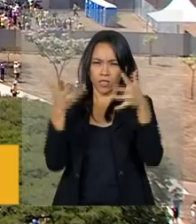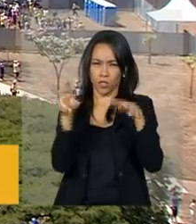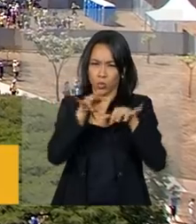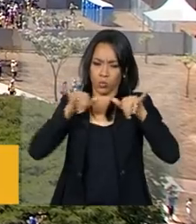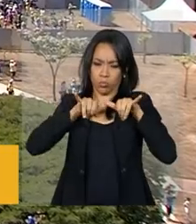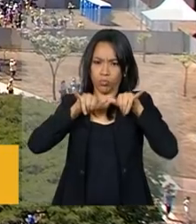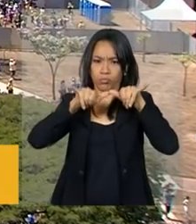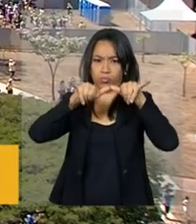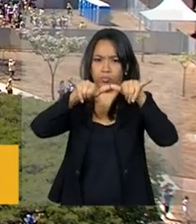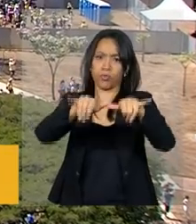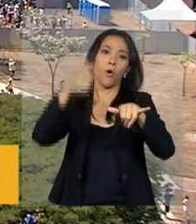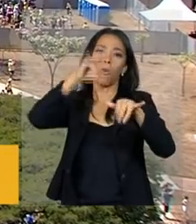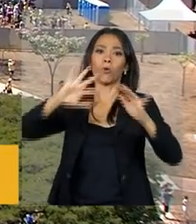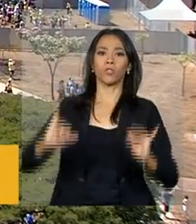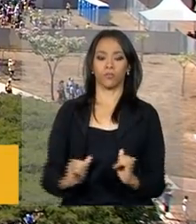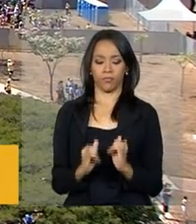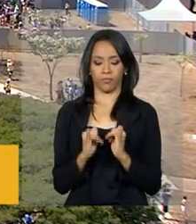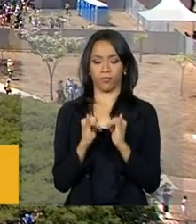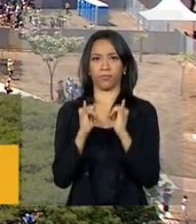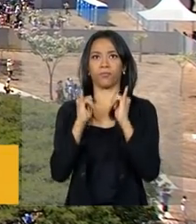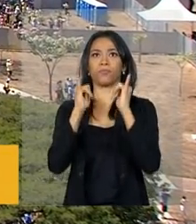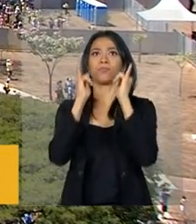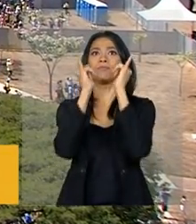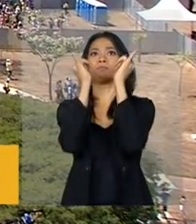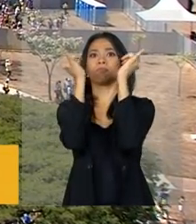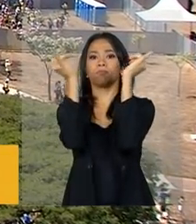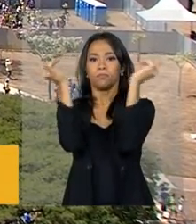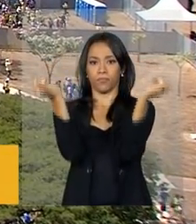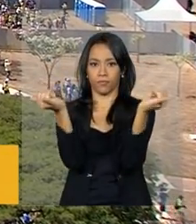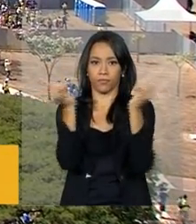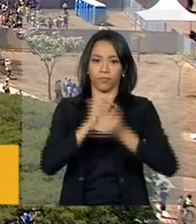outras no perfil horizontal.